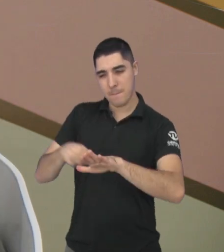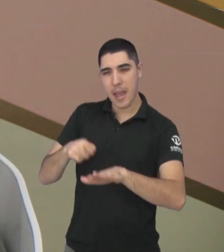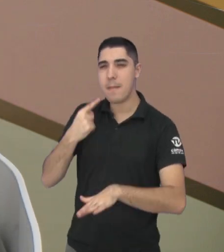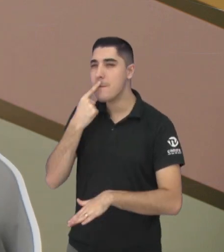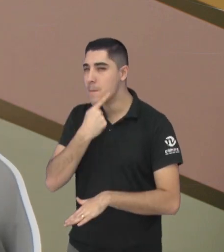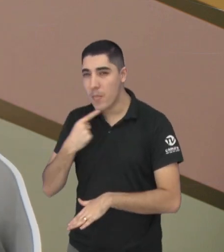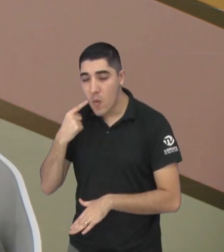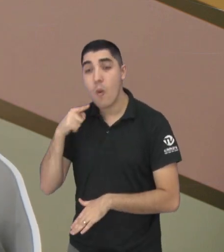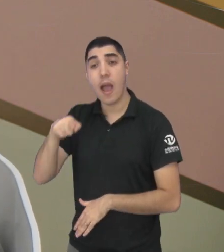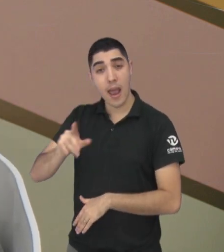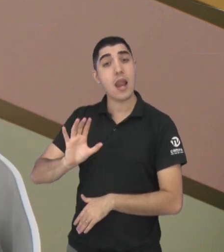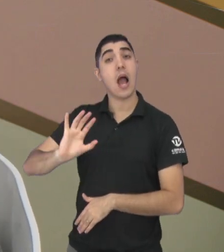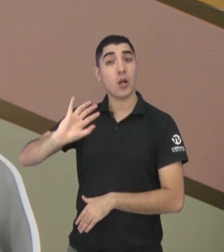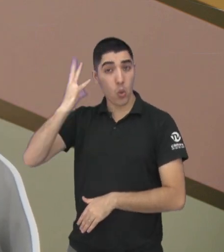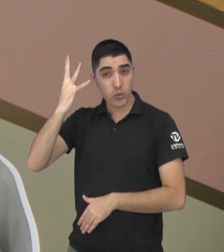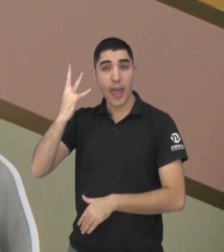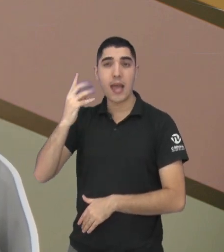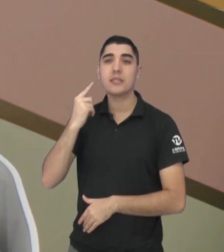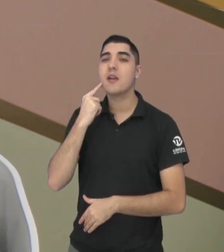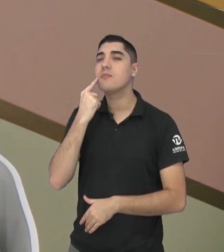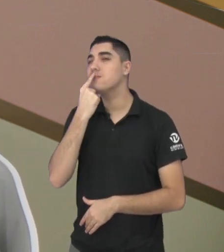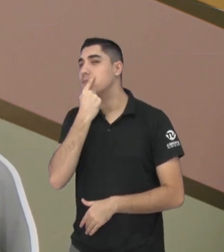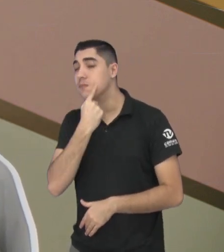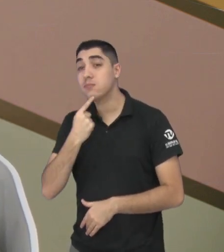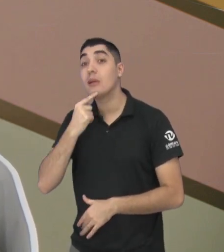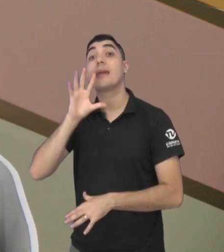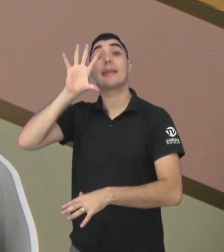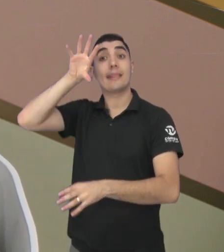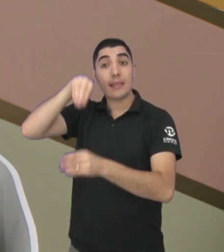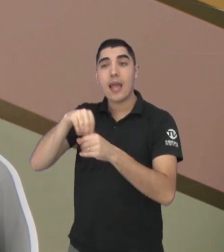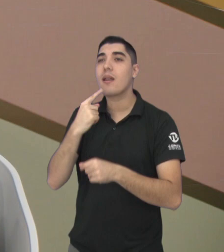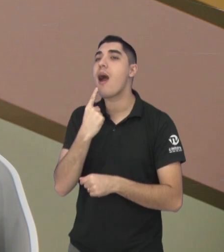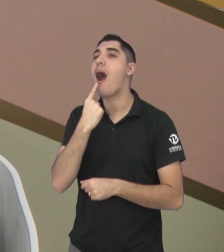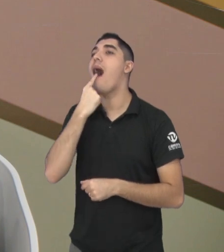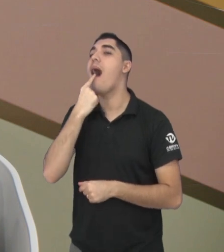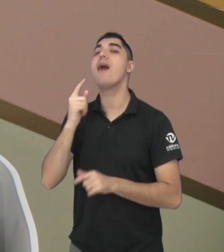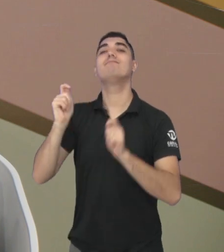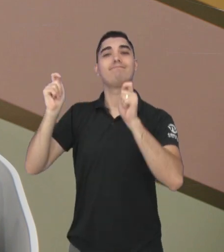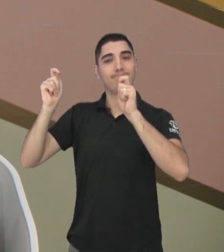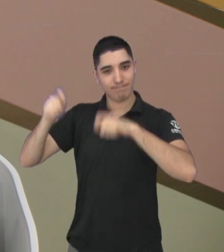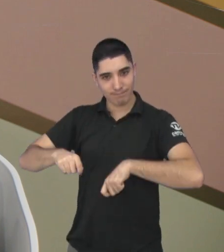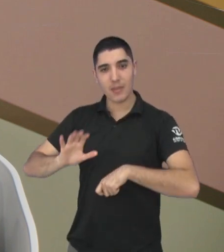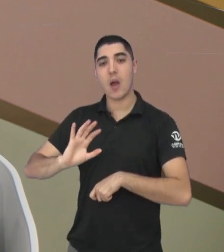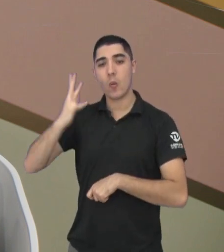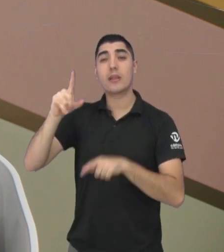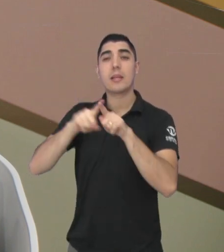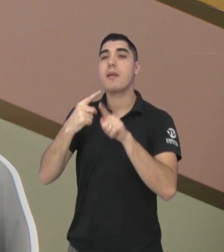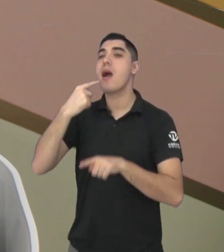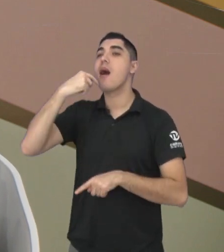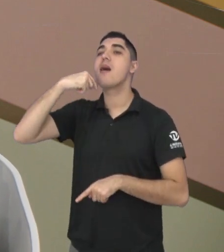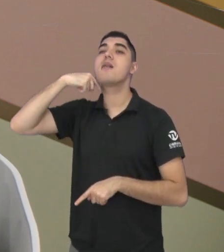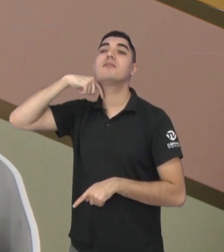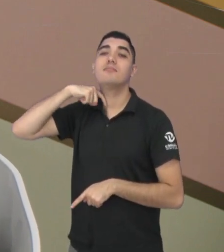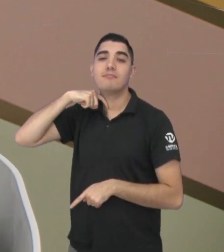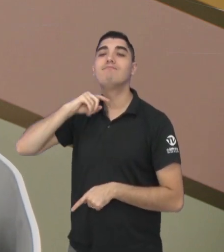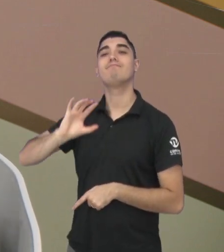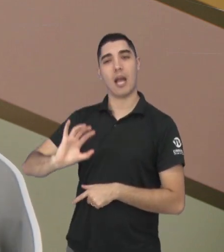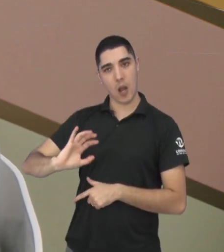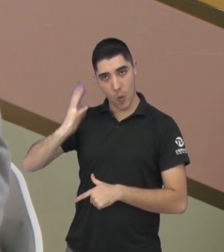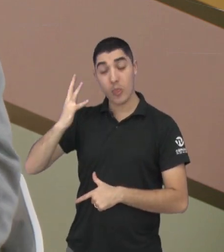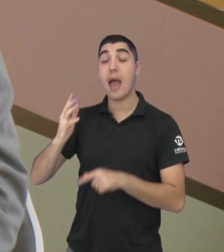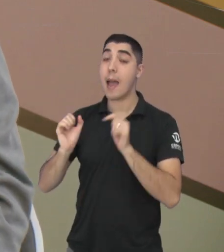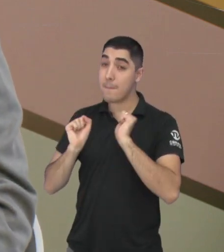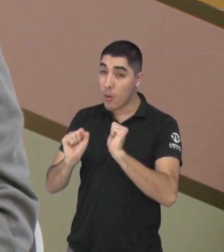da boca, mas também dentro lá da mucosa, no céu da boca, no palato, lá na faringe, e isso